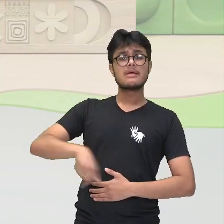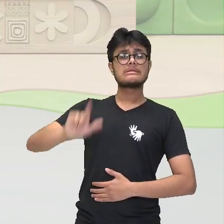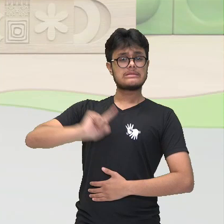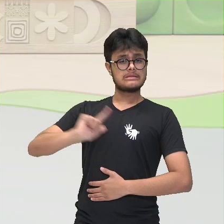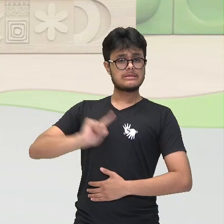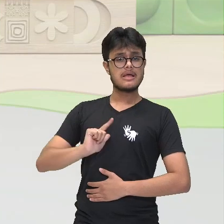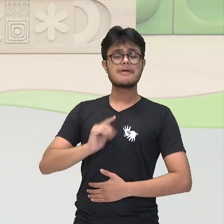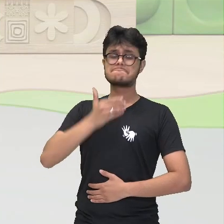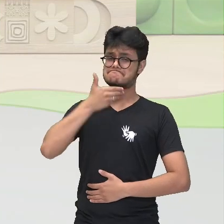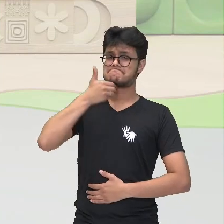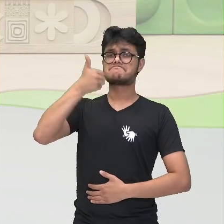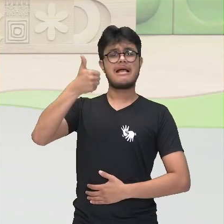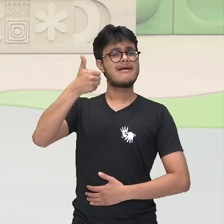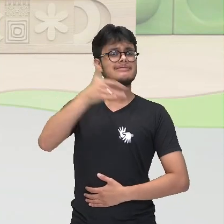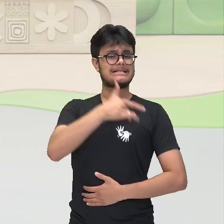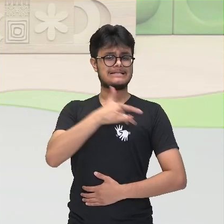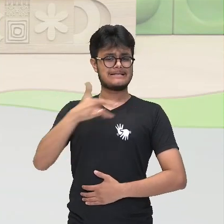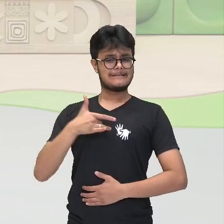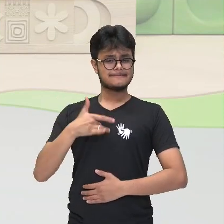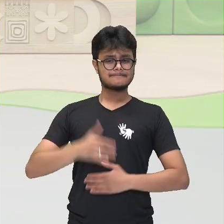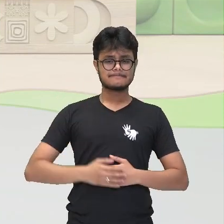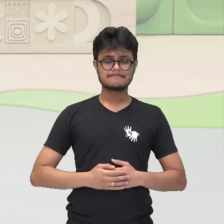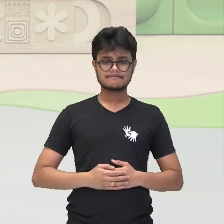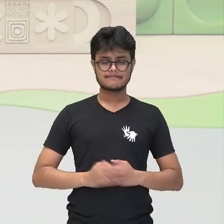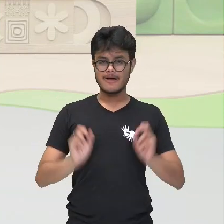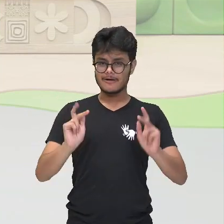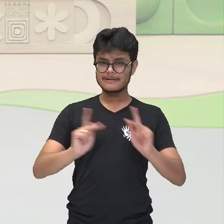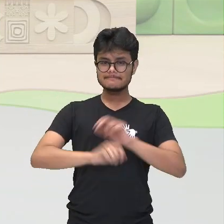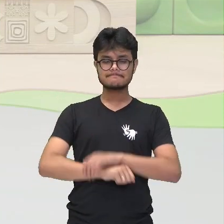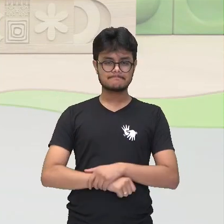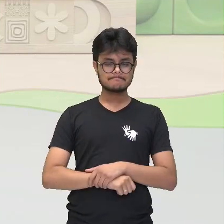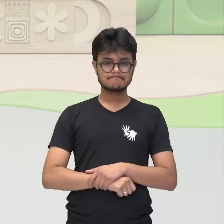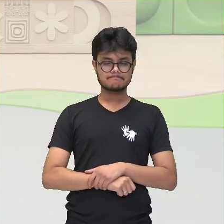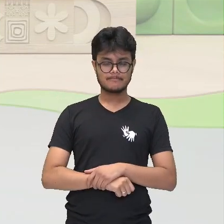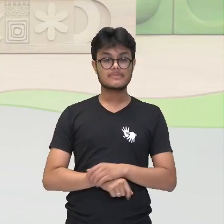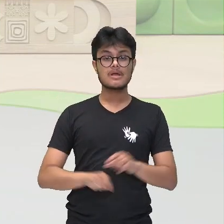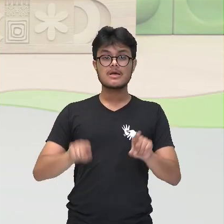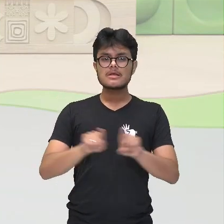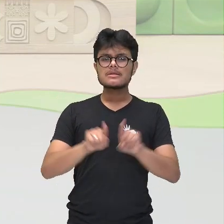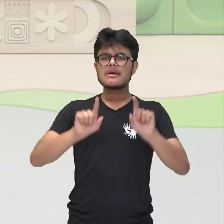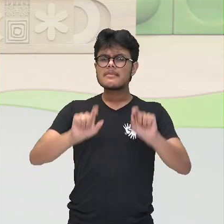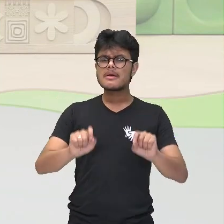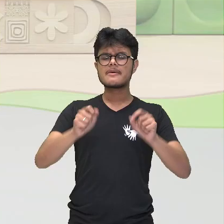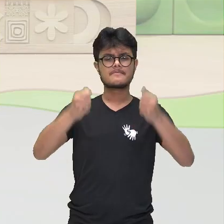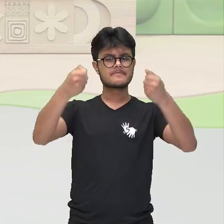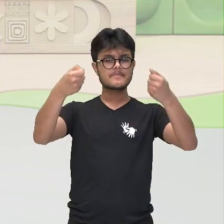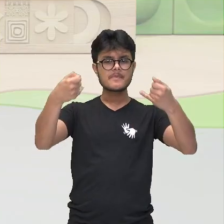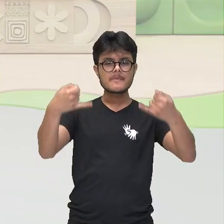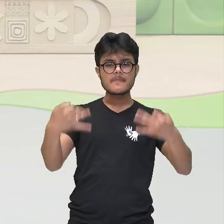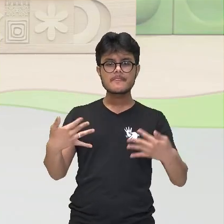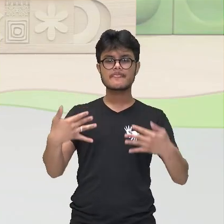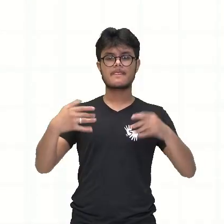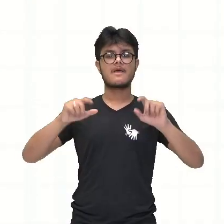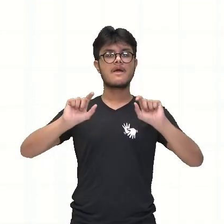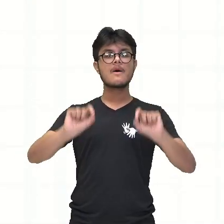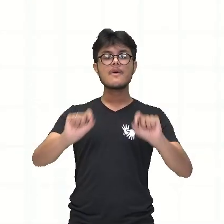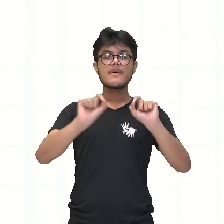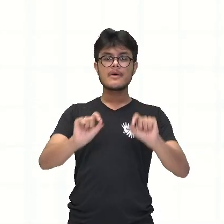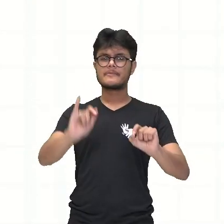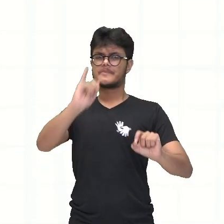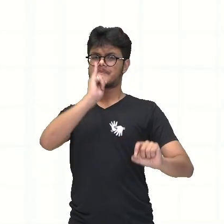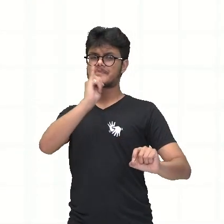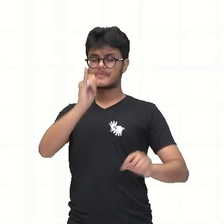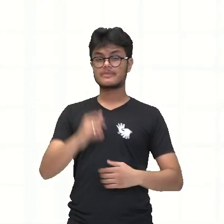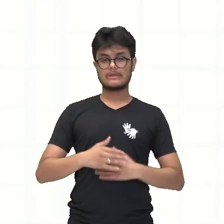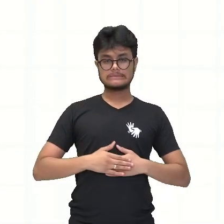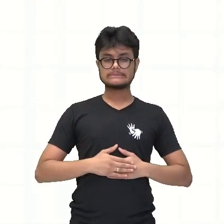melhorar bastante o nosso dia a dia, tá bom? E vamos relembrar também aí a diferença de saúde